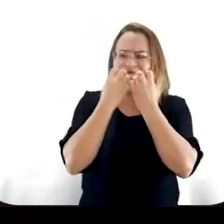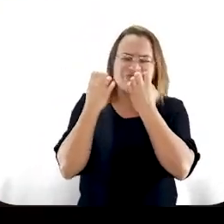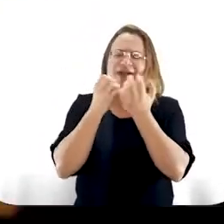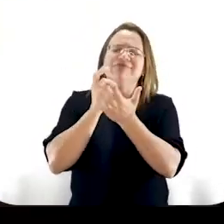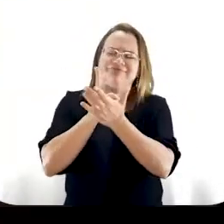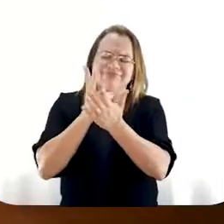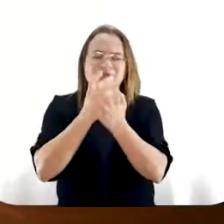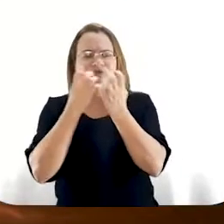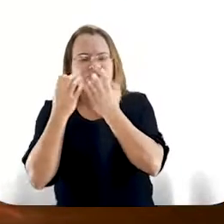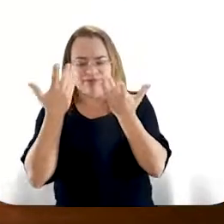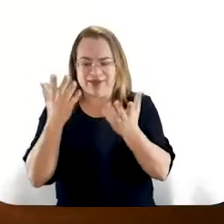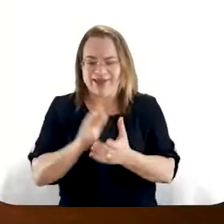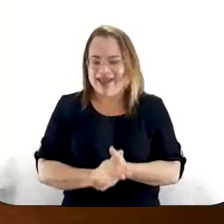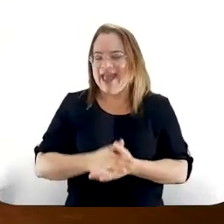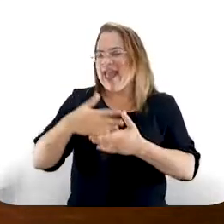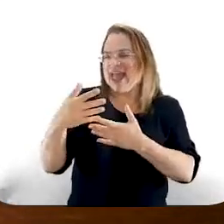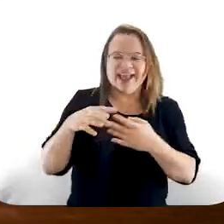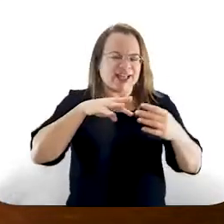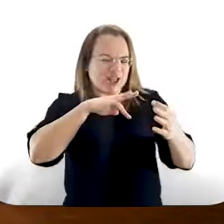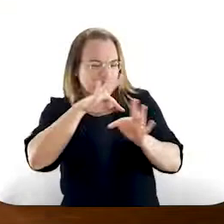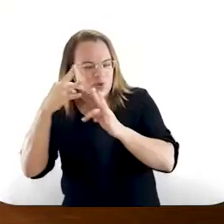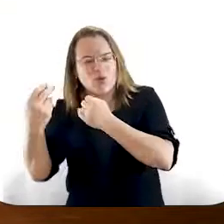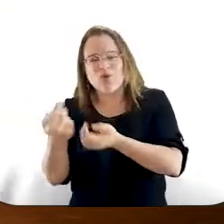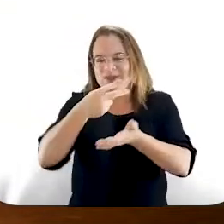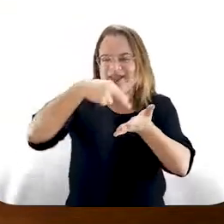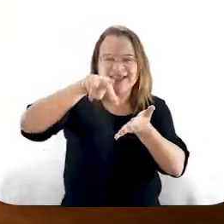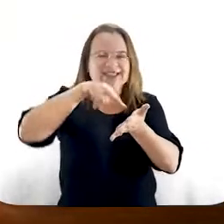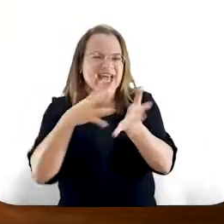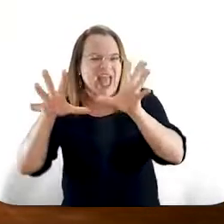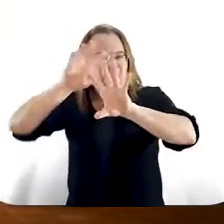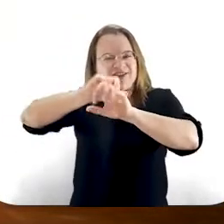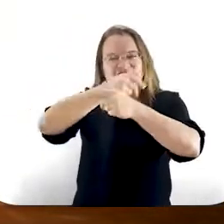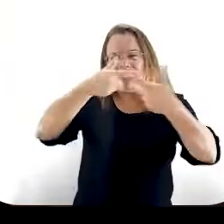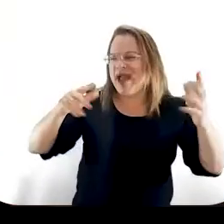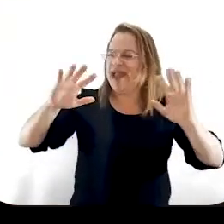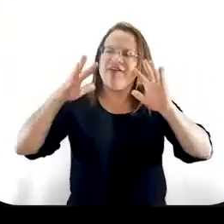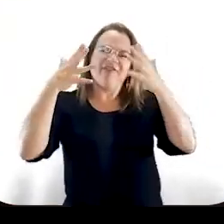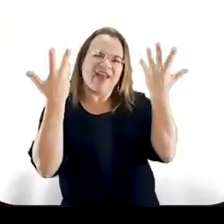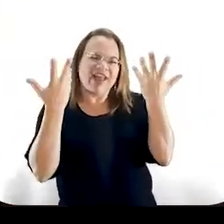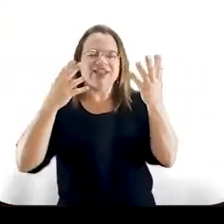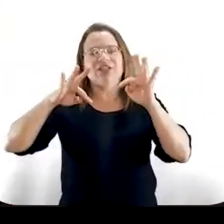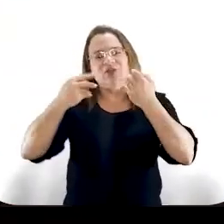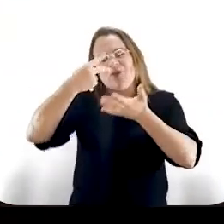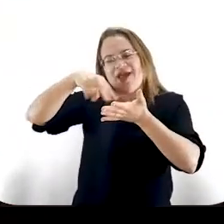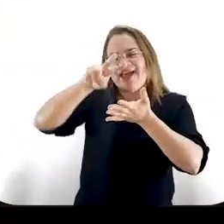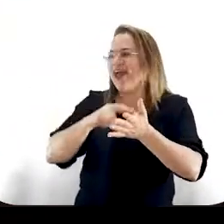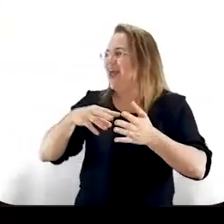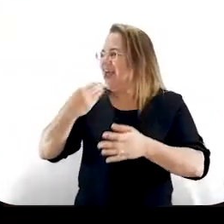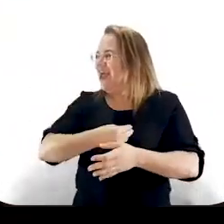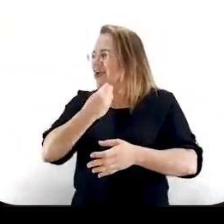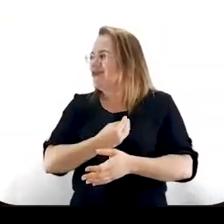e tocava. E a bicharada toda dançava, era aquela festança, todos os bichos dançando, eita, viva o cágado, e o